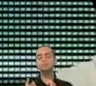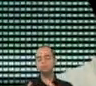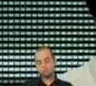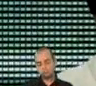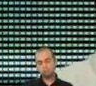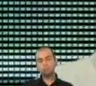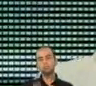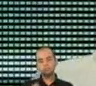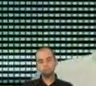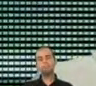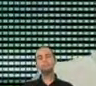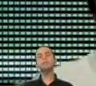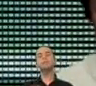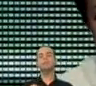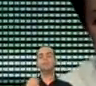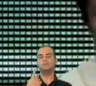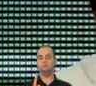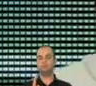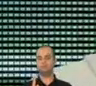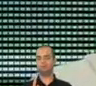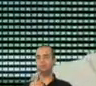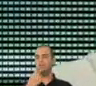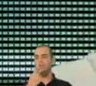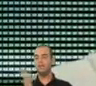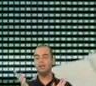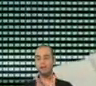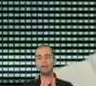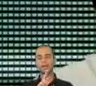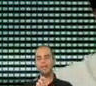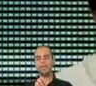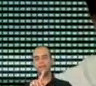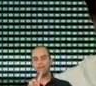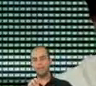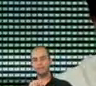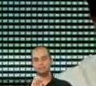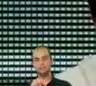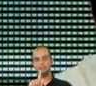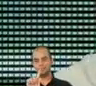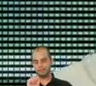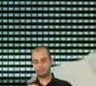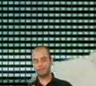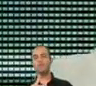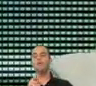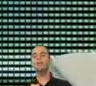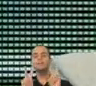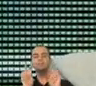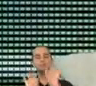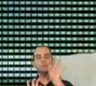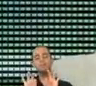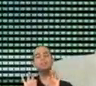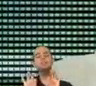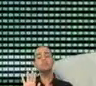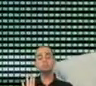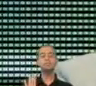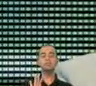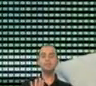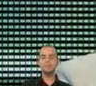do nascimento até um ano de vida. Daí nós estamos falando de uma rede cegonha que